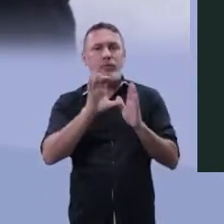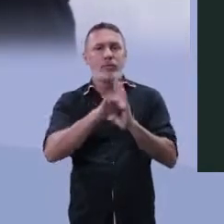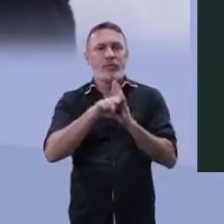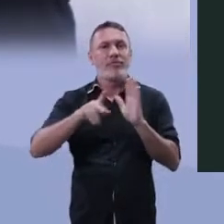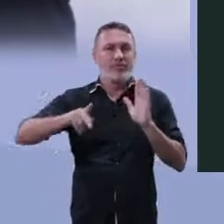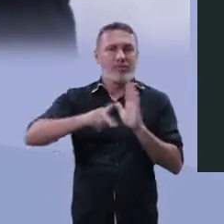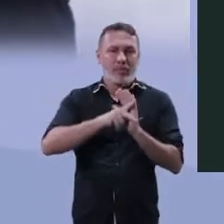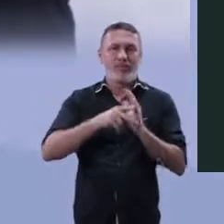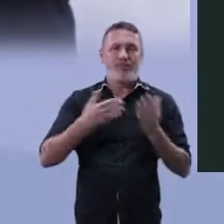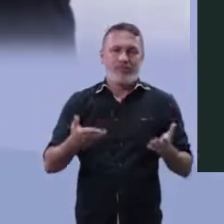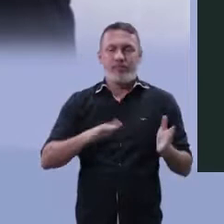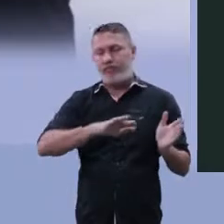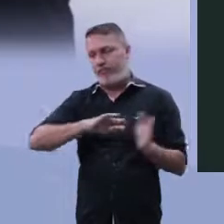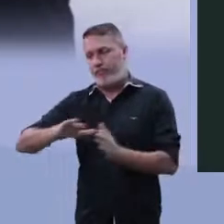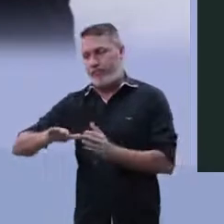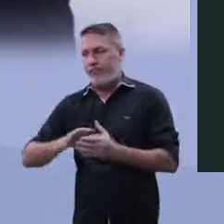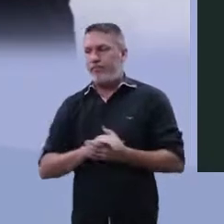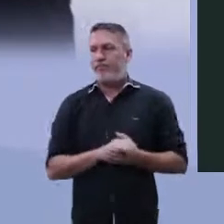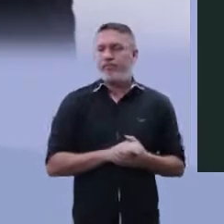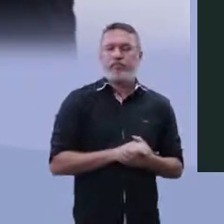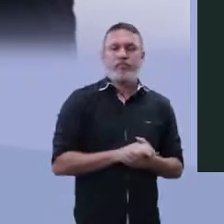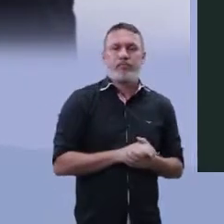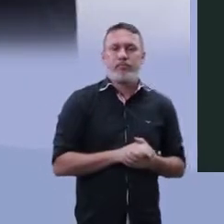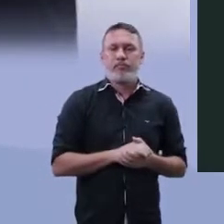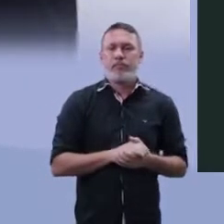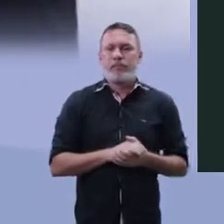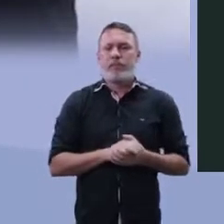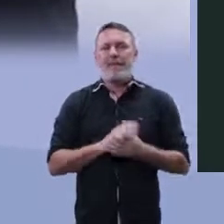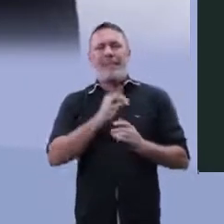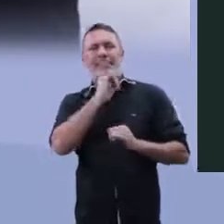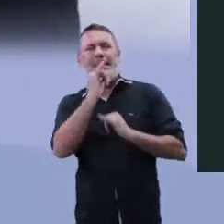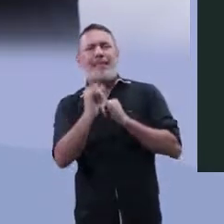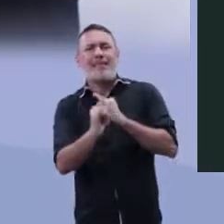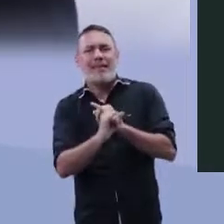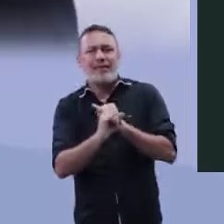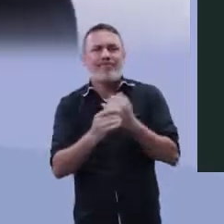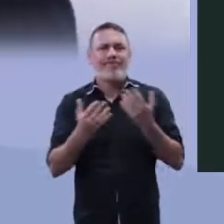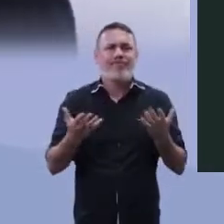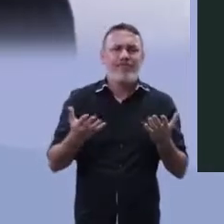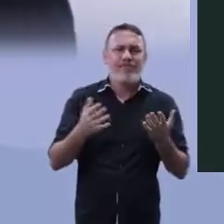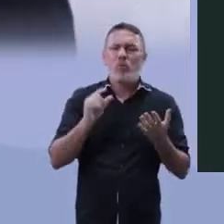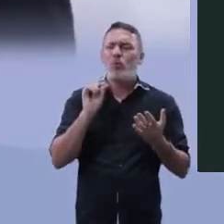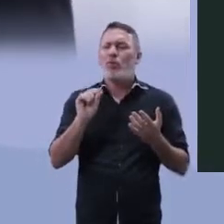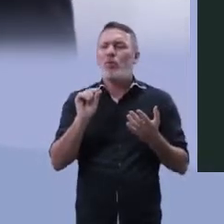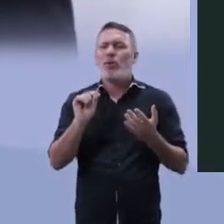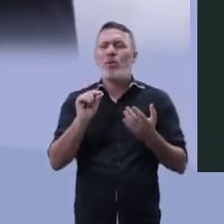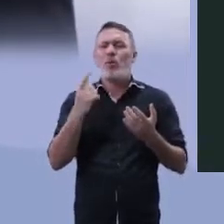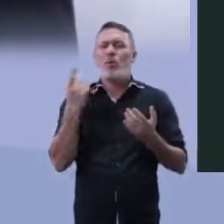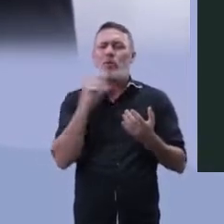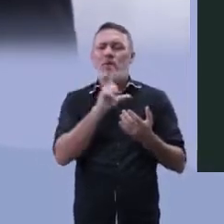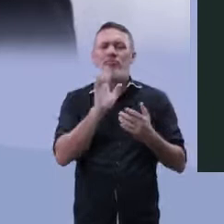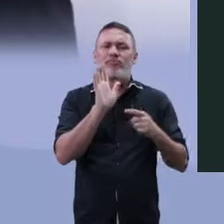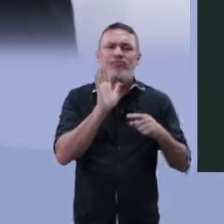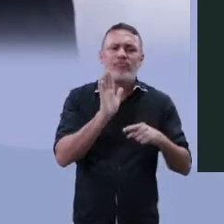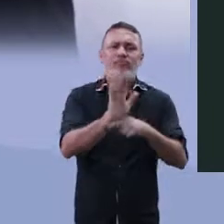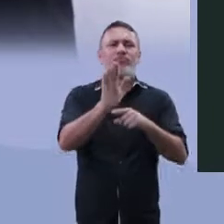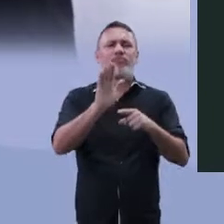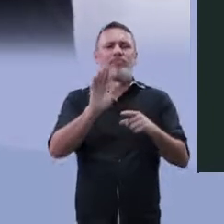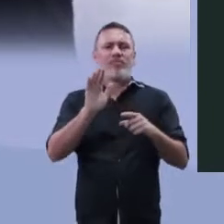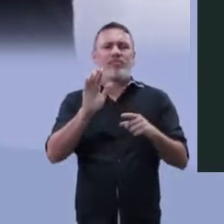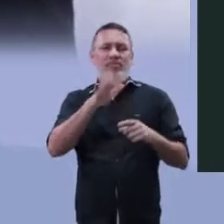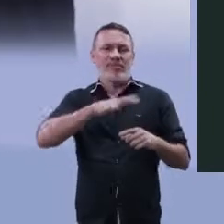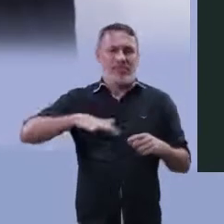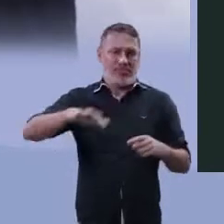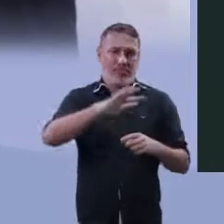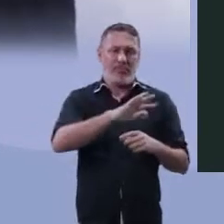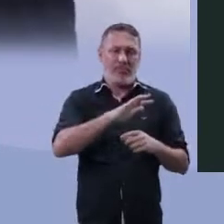também trazendo uma novidade para o conceito próprio de amizade, certo? E aí, a internet, né? O